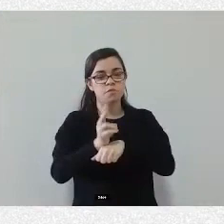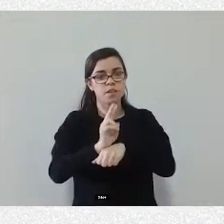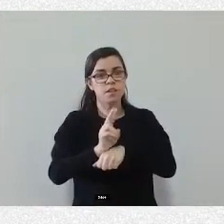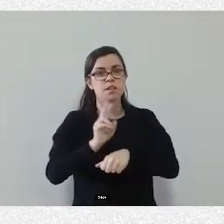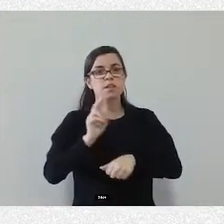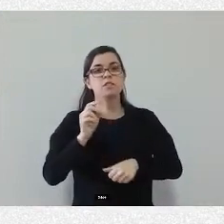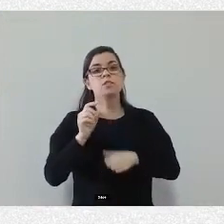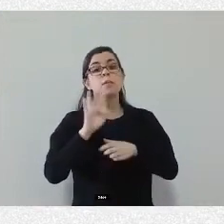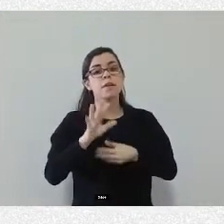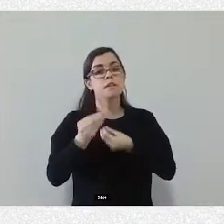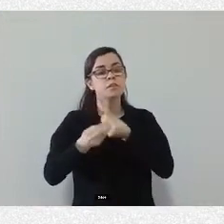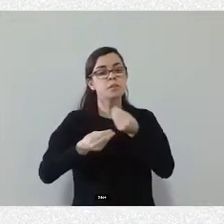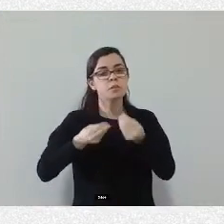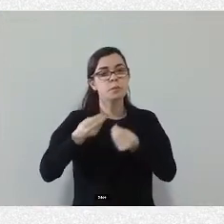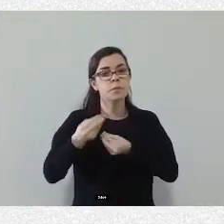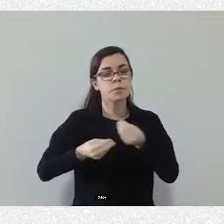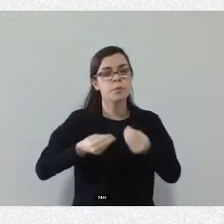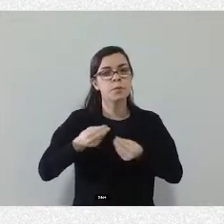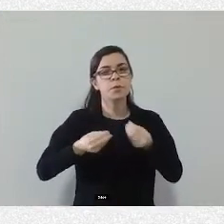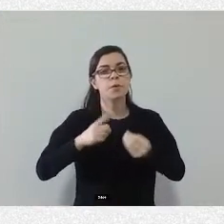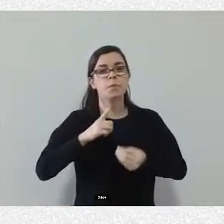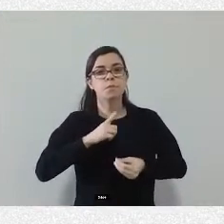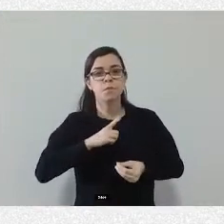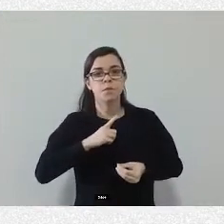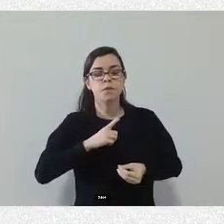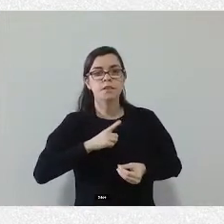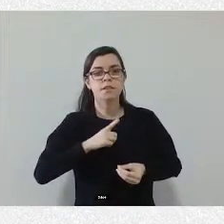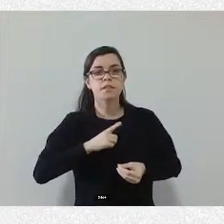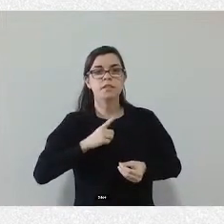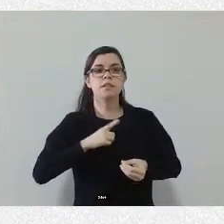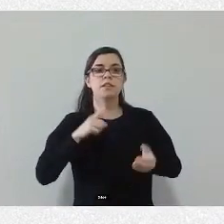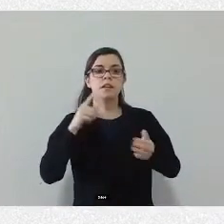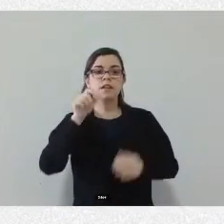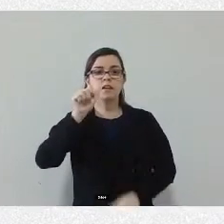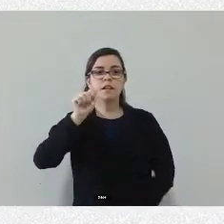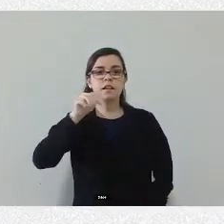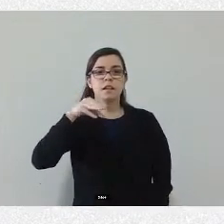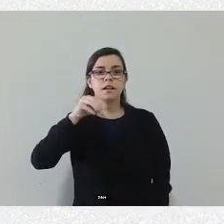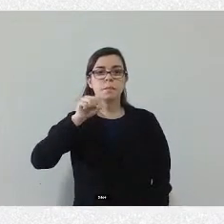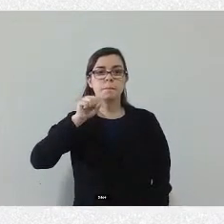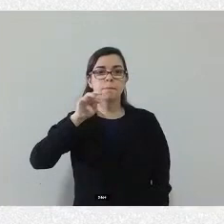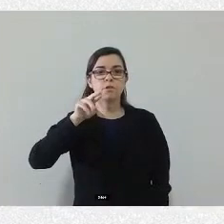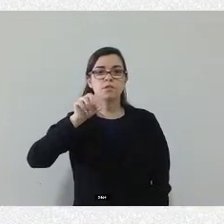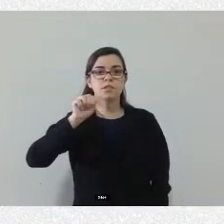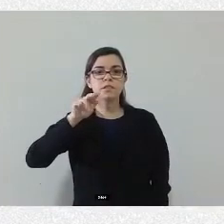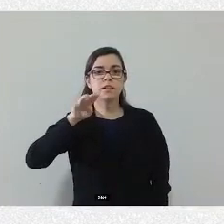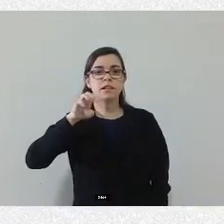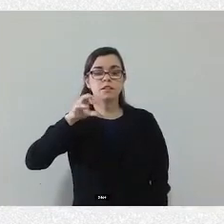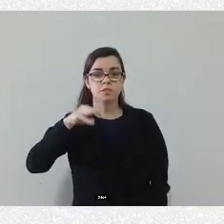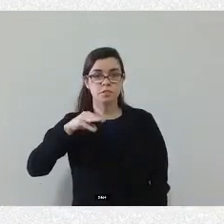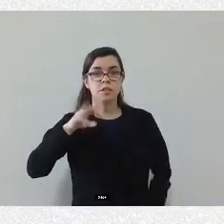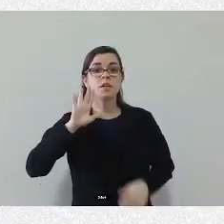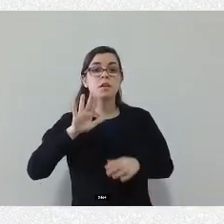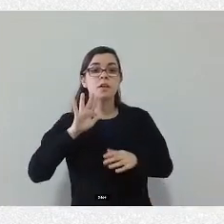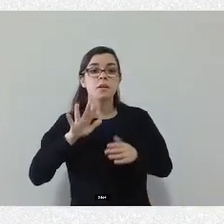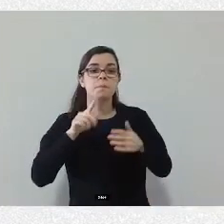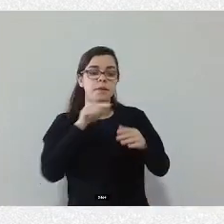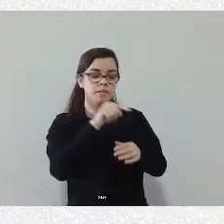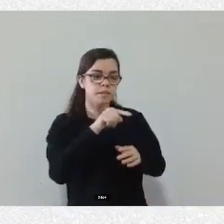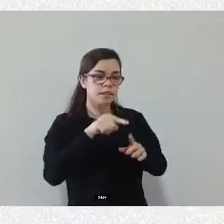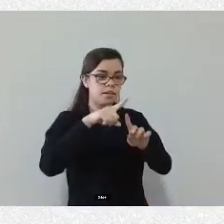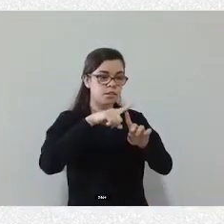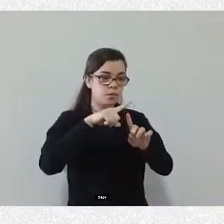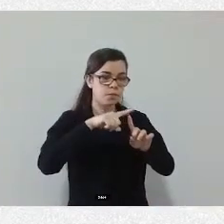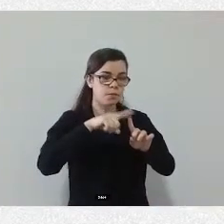são avaliados, e na população de Toledo, com essa pesquisa, nós vamos conseguir avaliar todos aqueles casos que tiverem